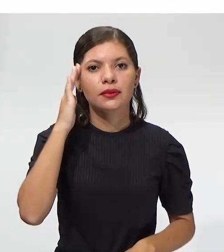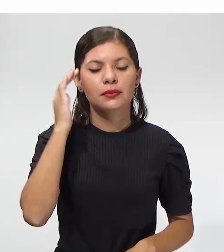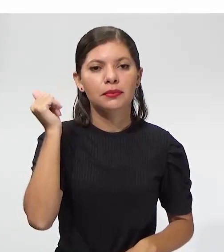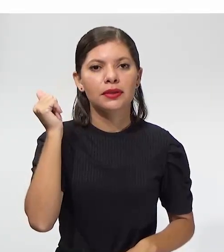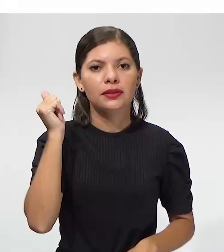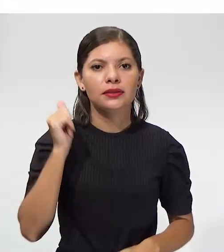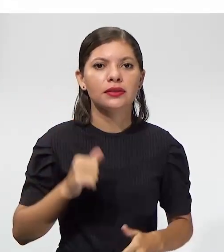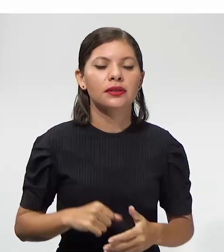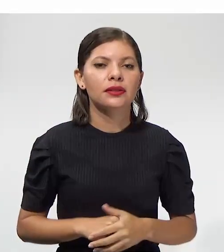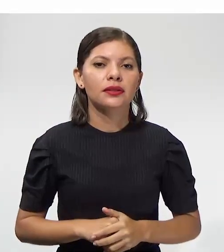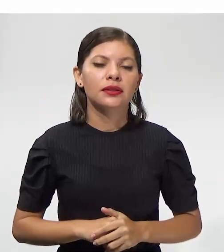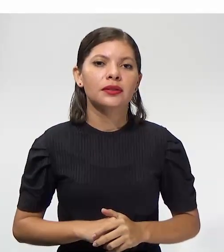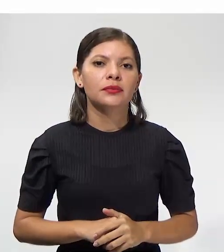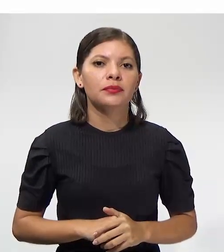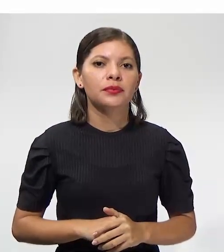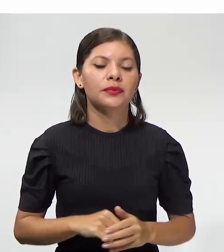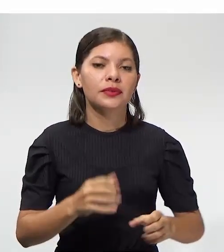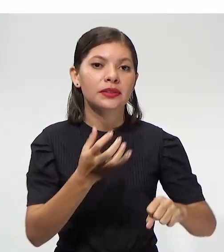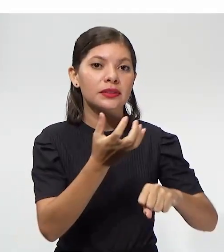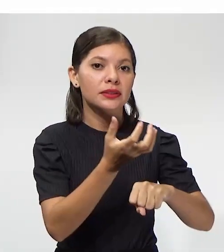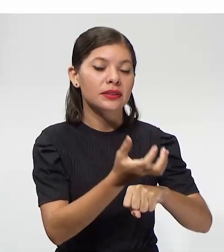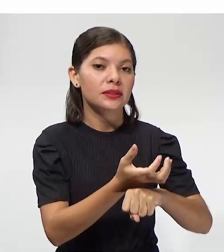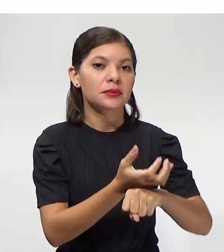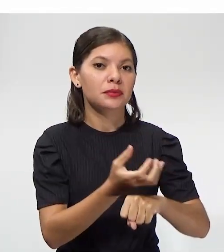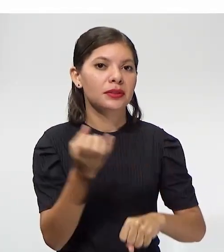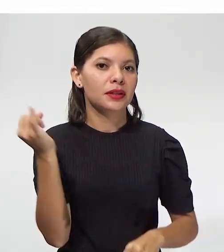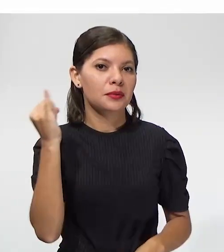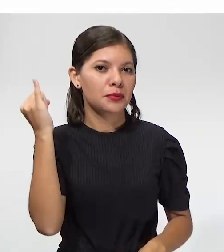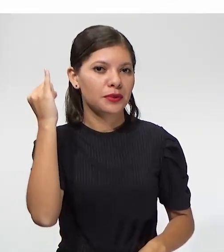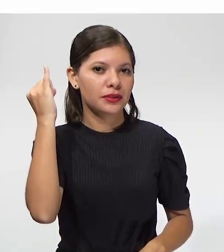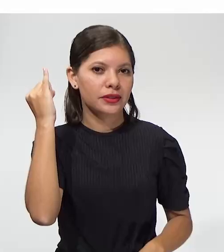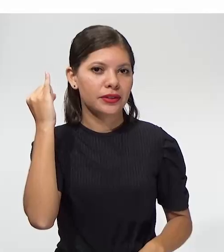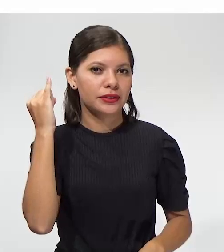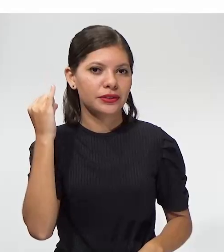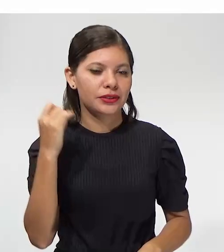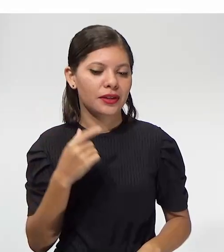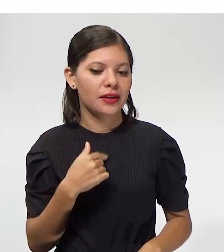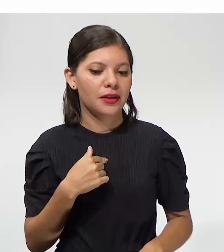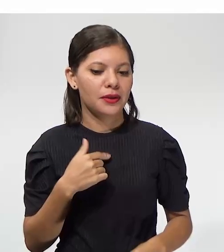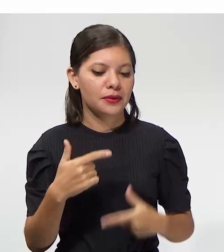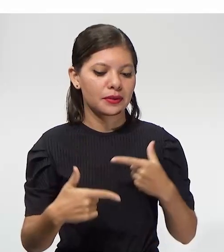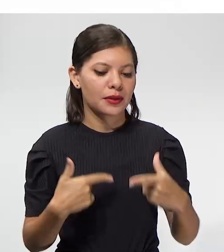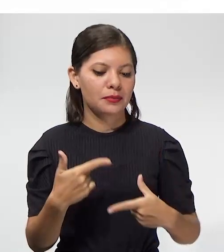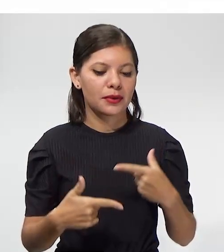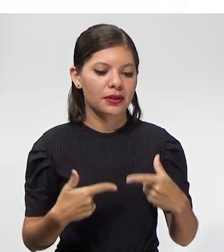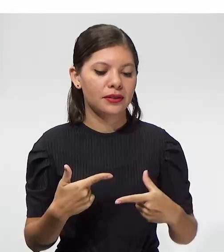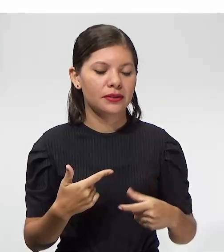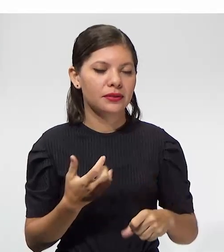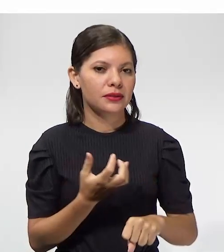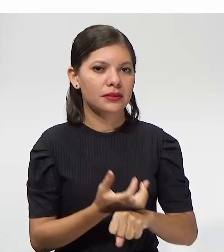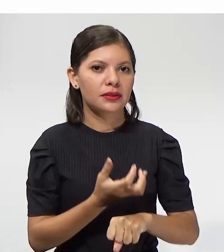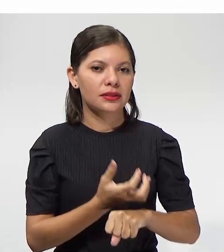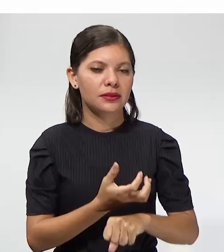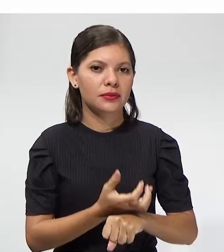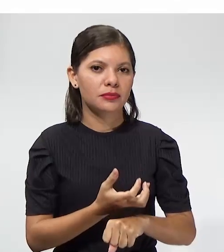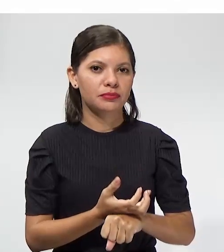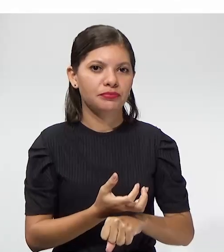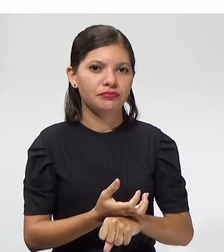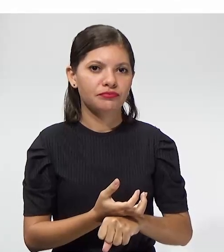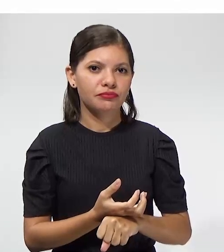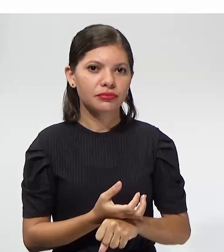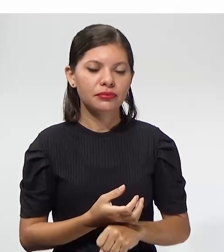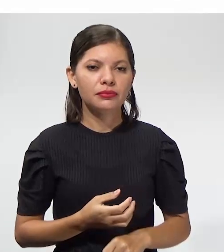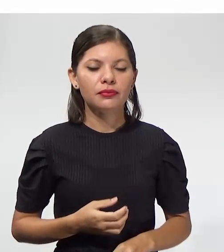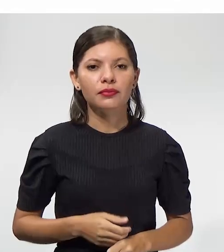Aquilo que eu acabei de falar, cada disciplina é importante. Não é porque eu trabalho de forma interdisciplinar que a disciplina